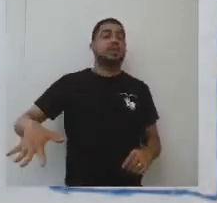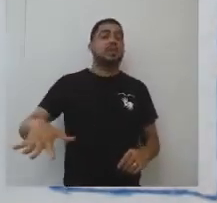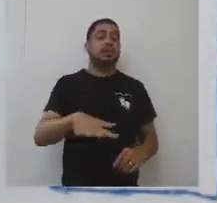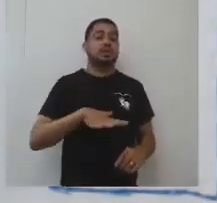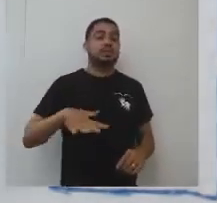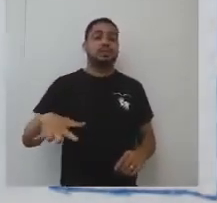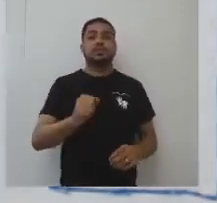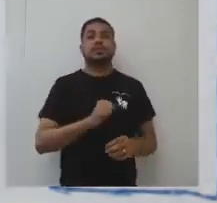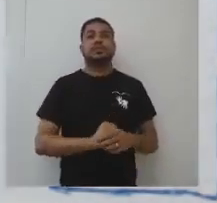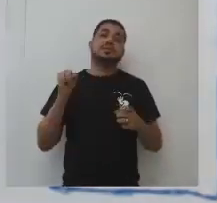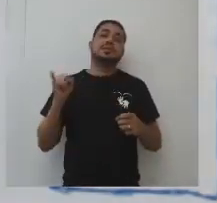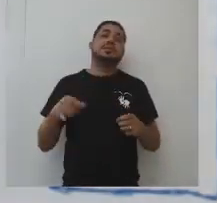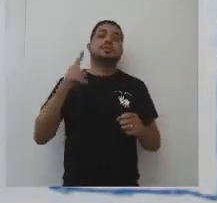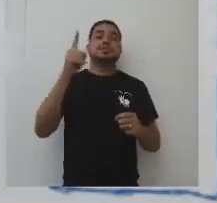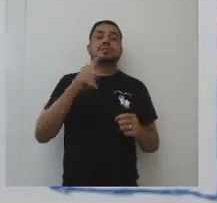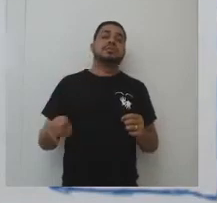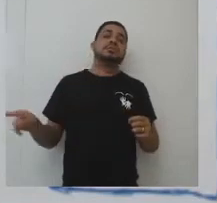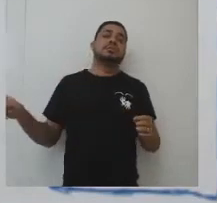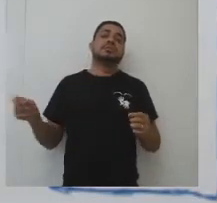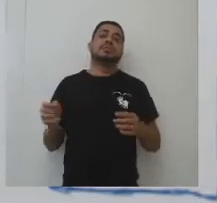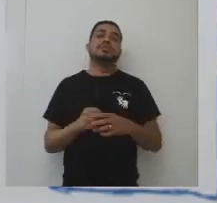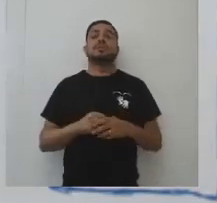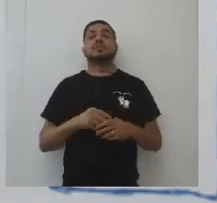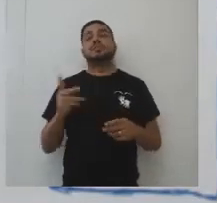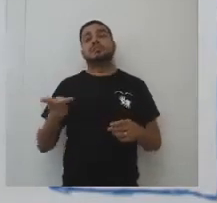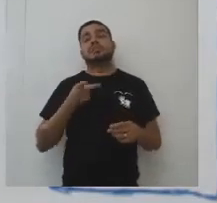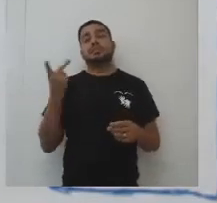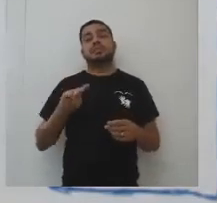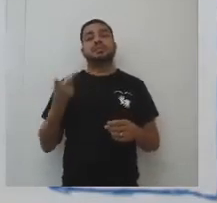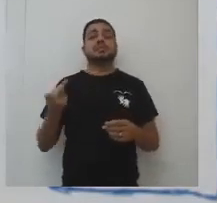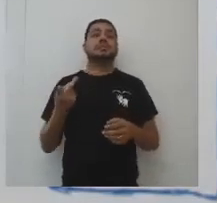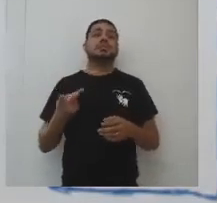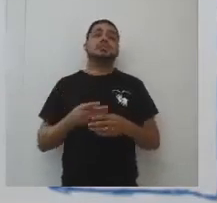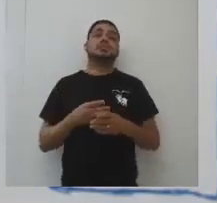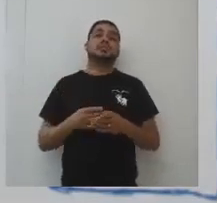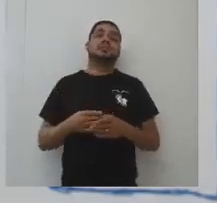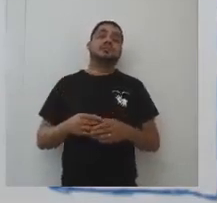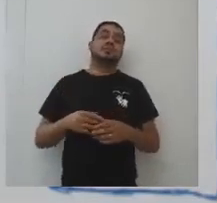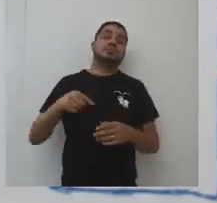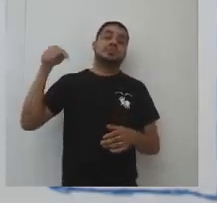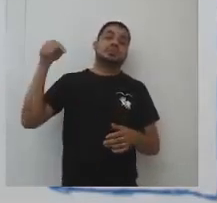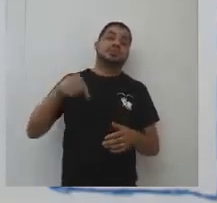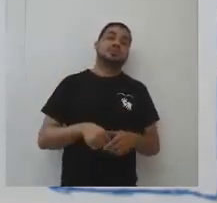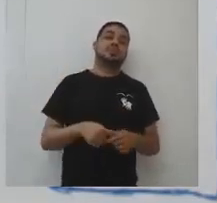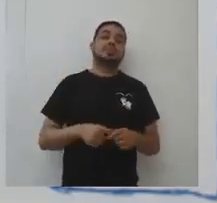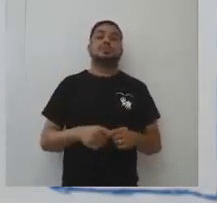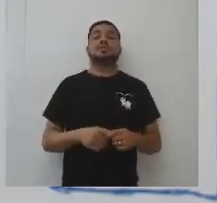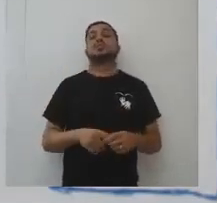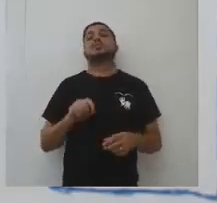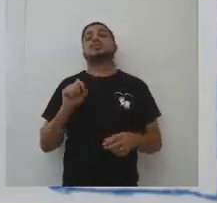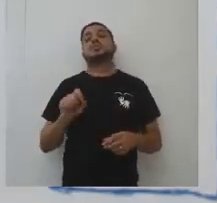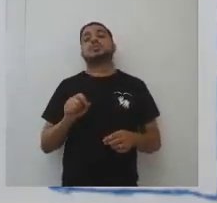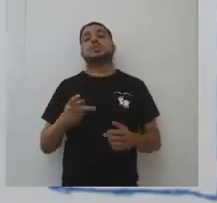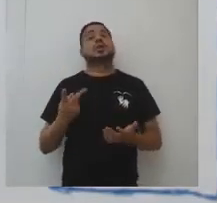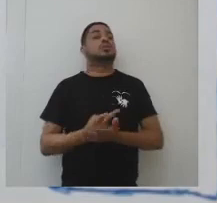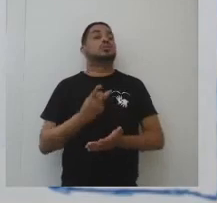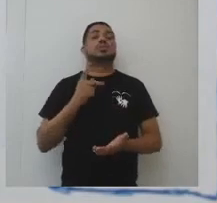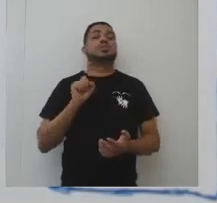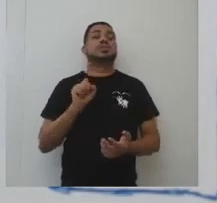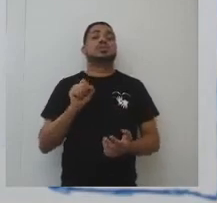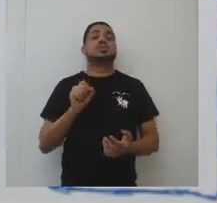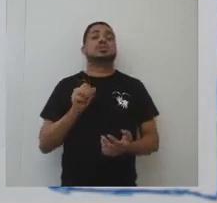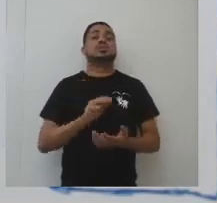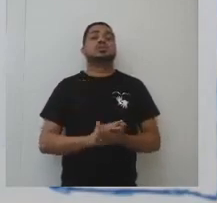campo em função da distância. Ele está dizendo que para cá, para baixo, o que está acontecendo com